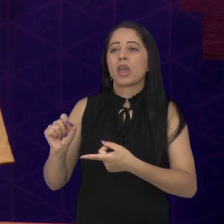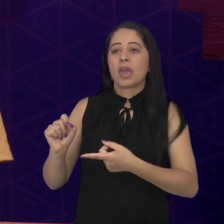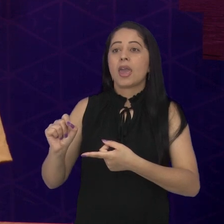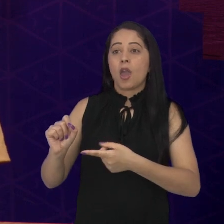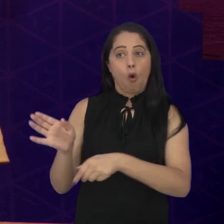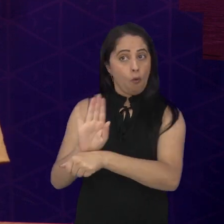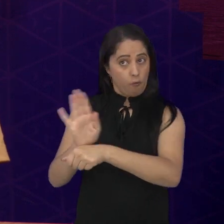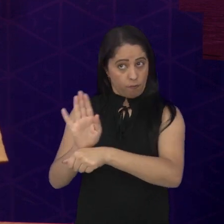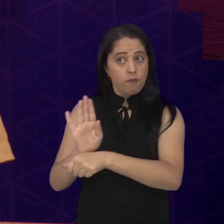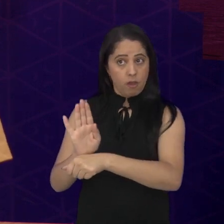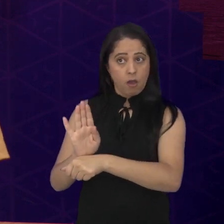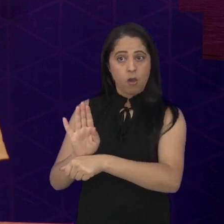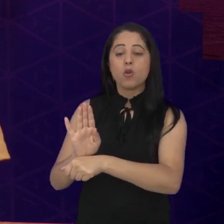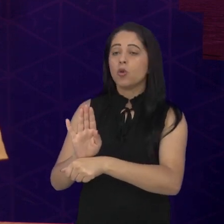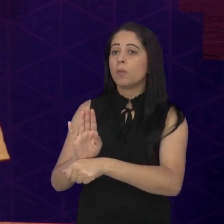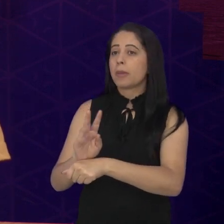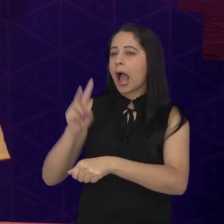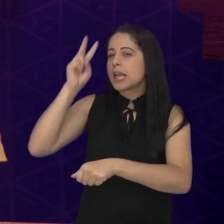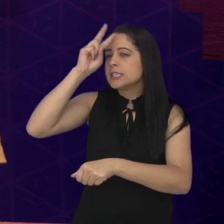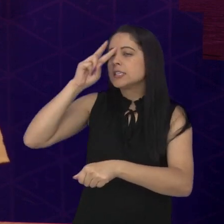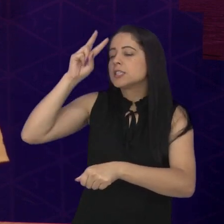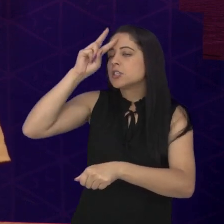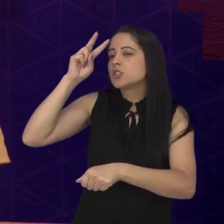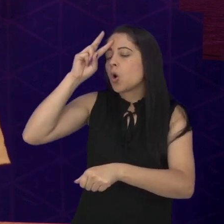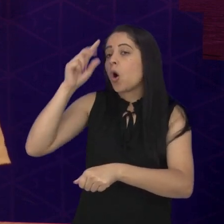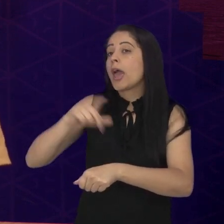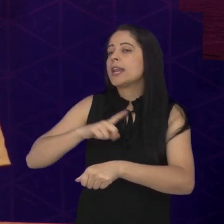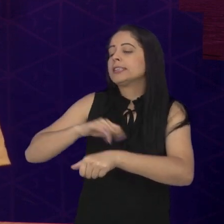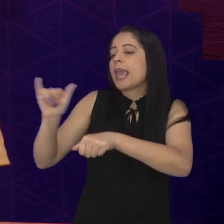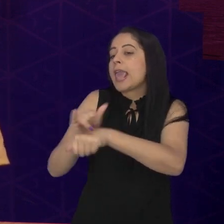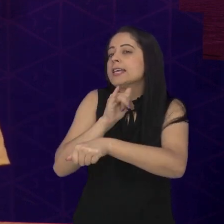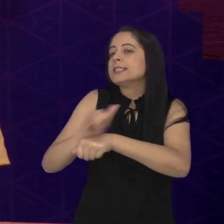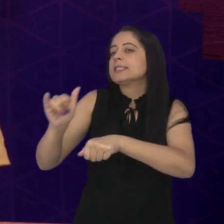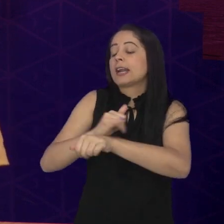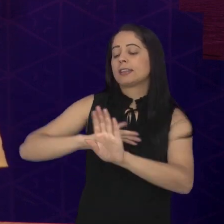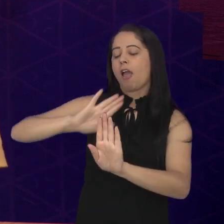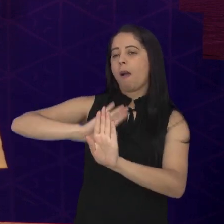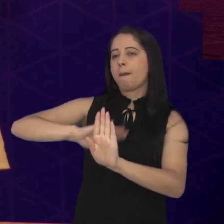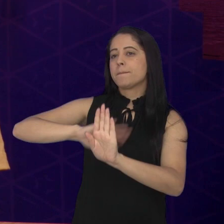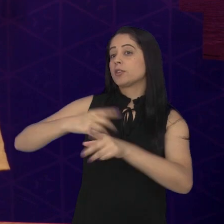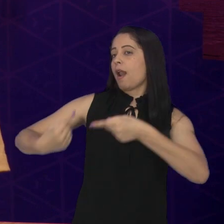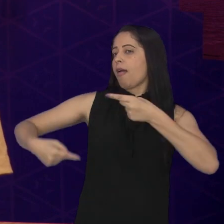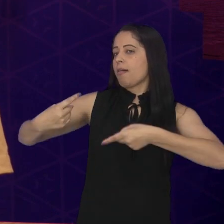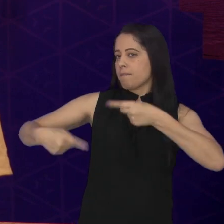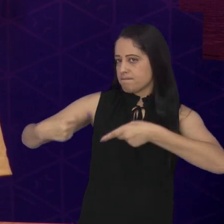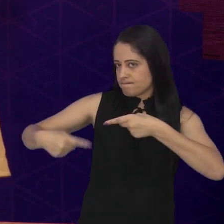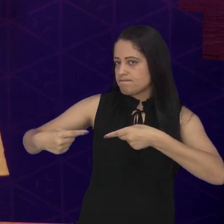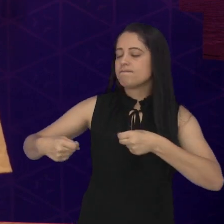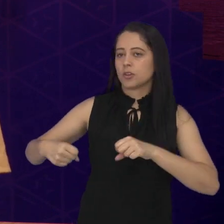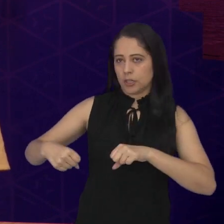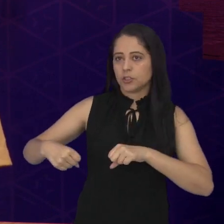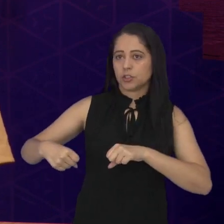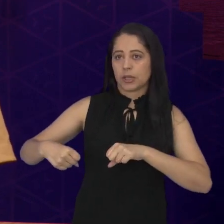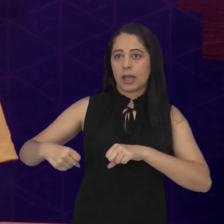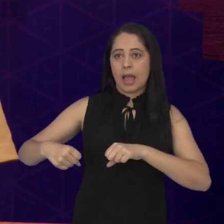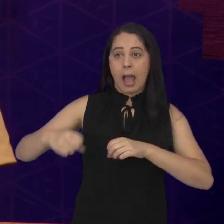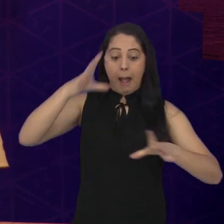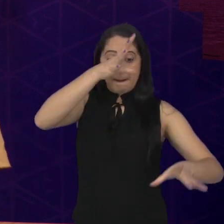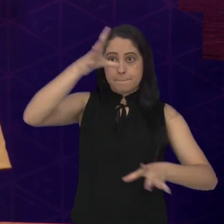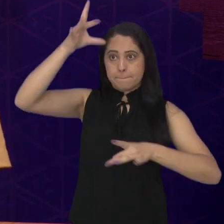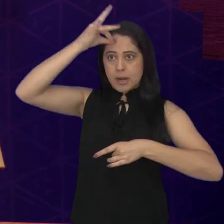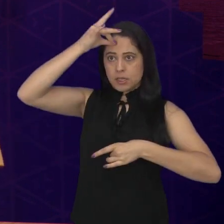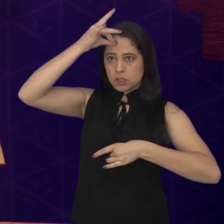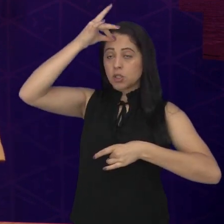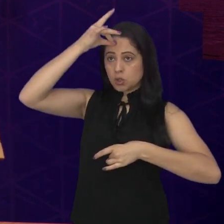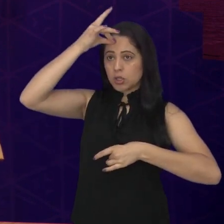verdade. Porque a história de Jogos Vorazes, ela tem muita estratégia política por trás, né? Tanto que